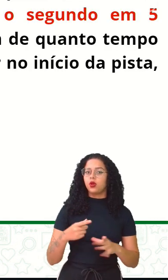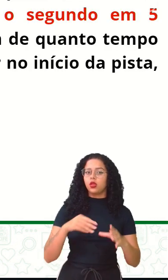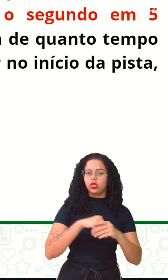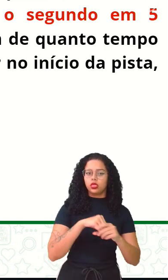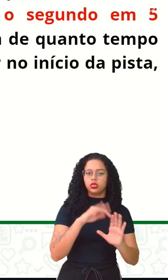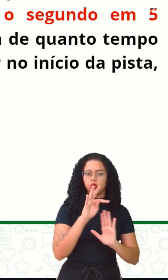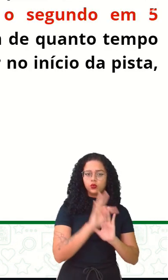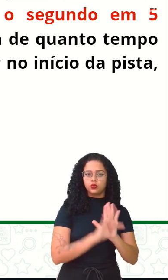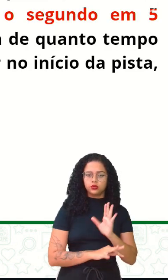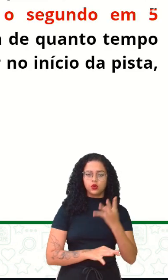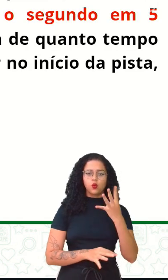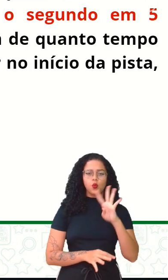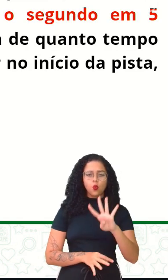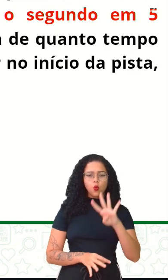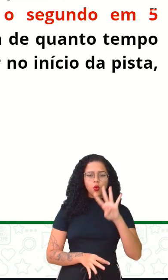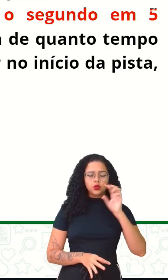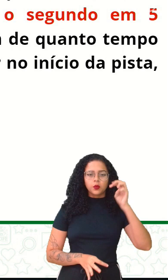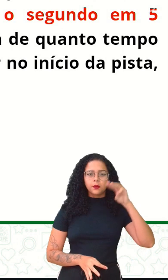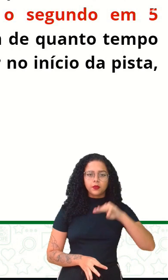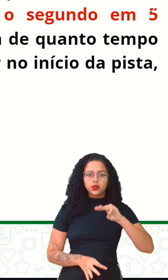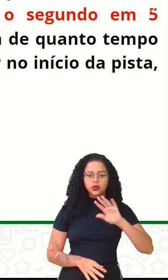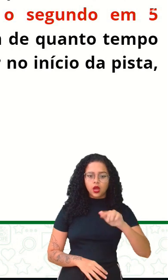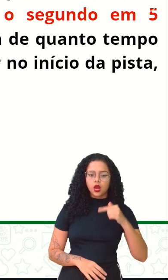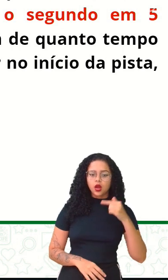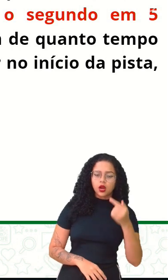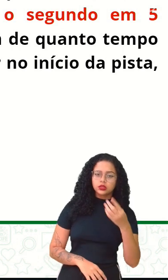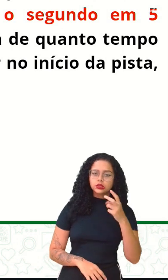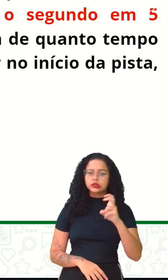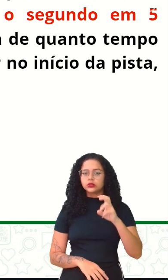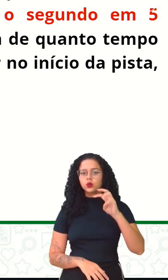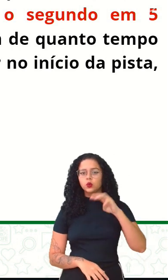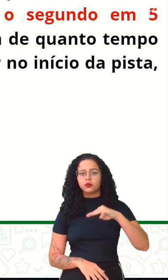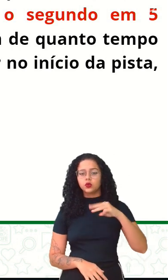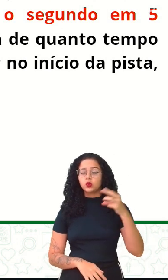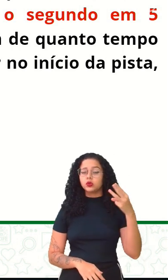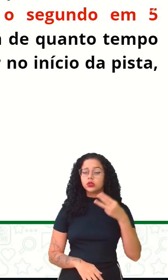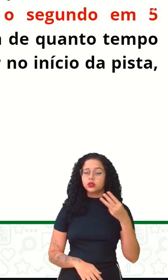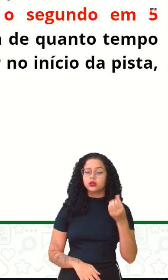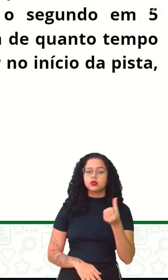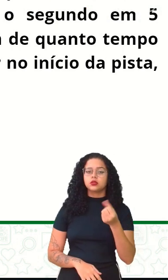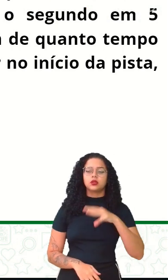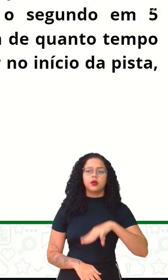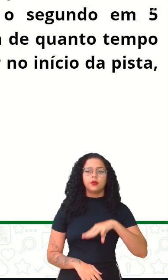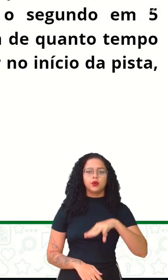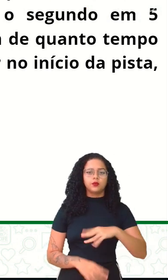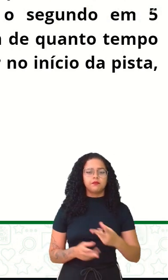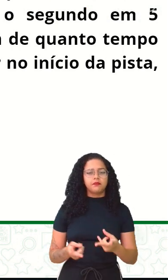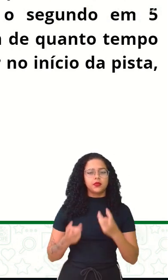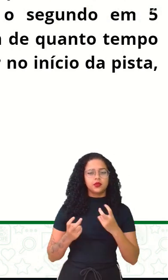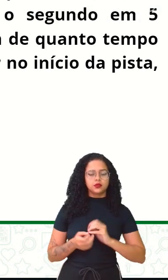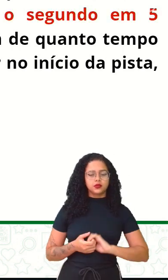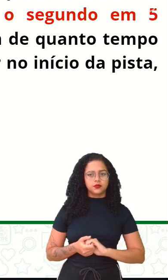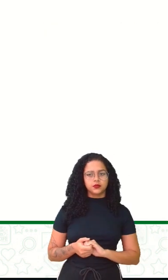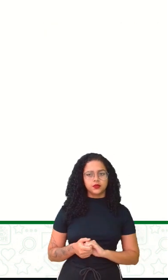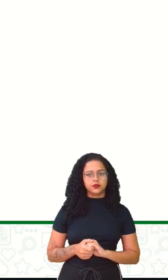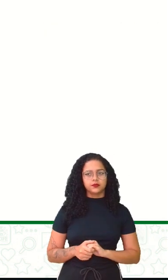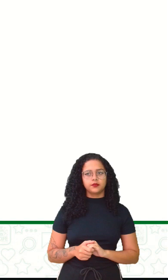a cada 4 minutos, a cada 5 minutos e o terceiro em 6 minutos. Então, observe bem aí.